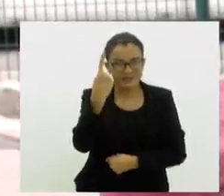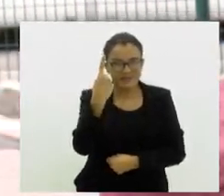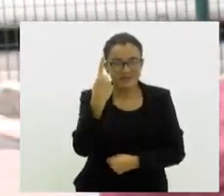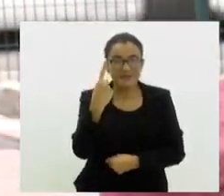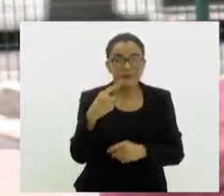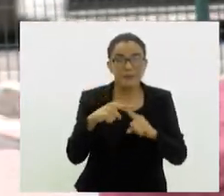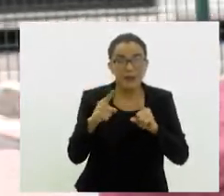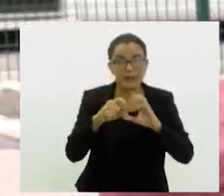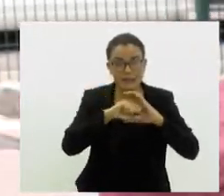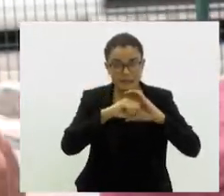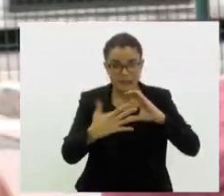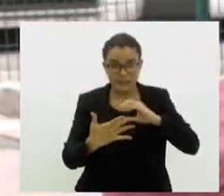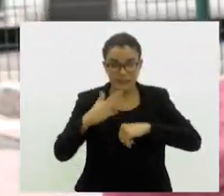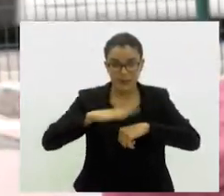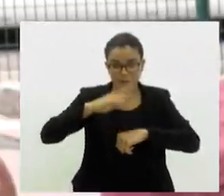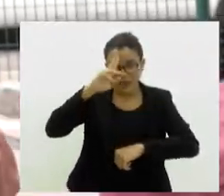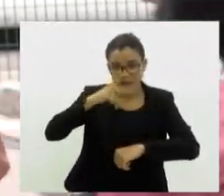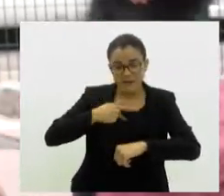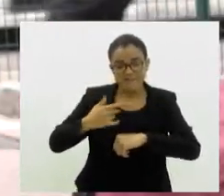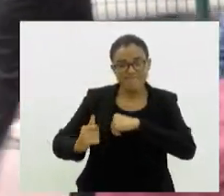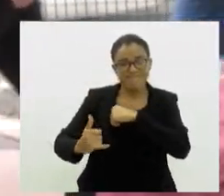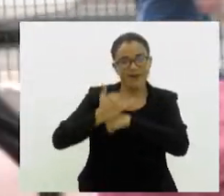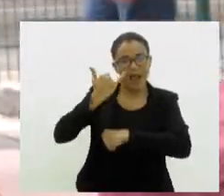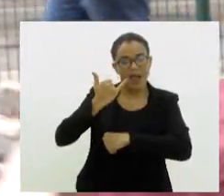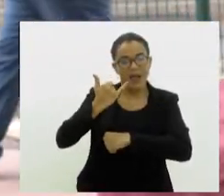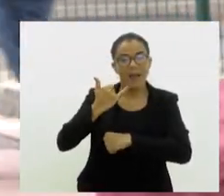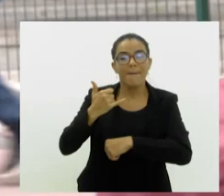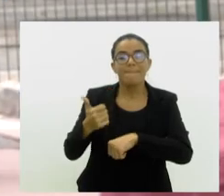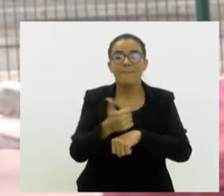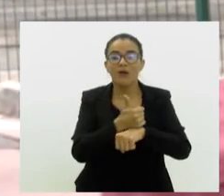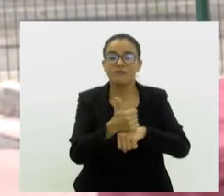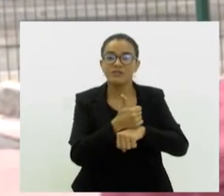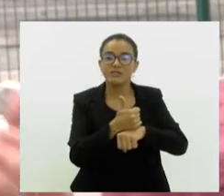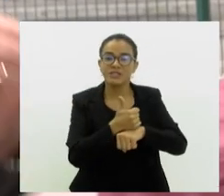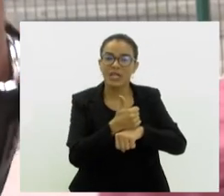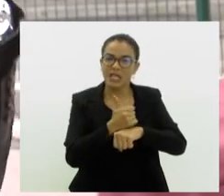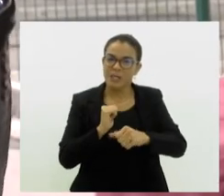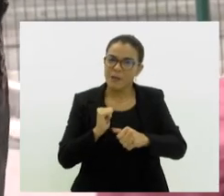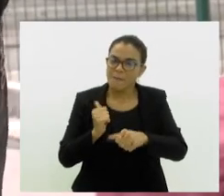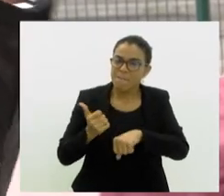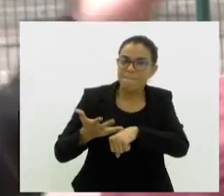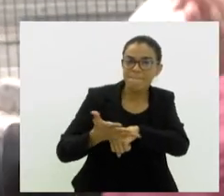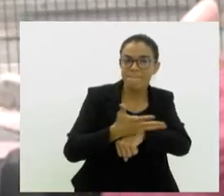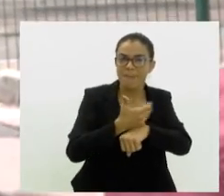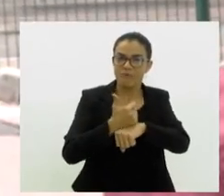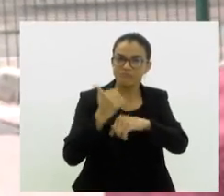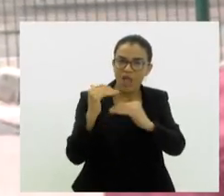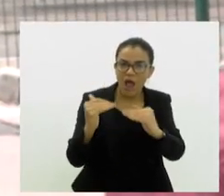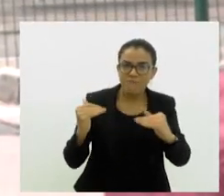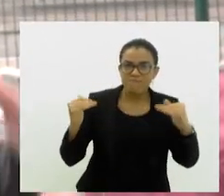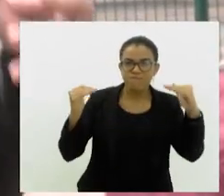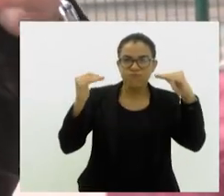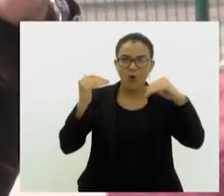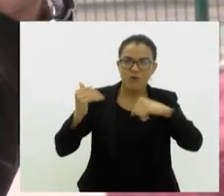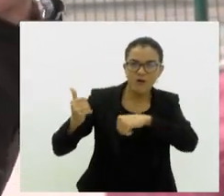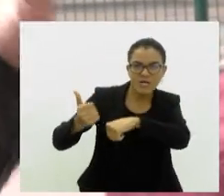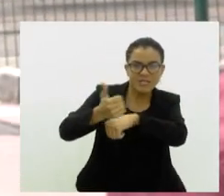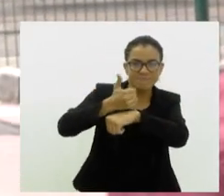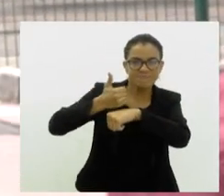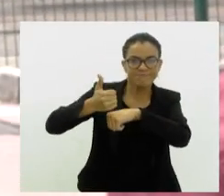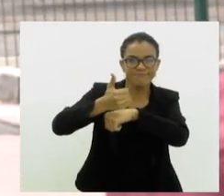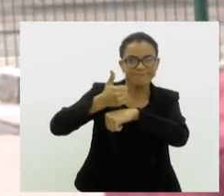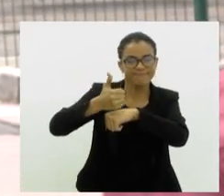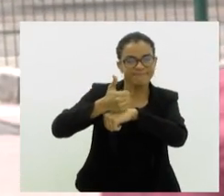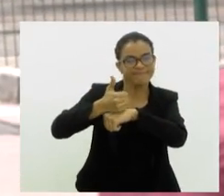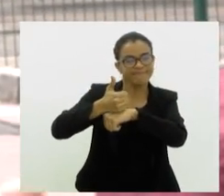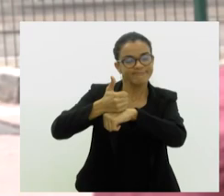essa síndrome do impostor acontece com profissionais de alta performance. É a pessoa que está no auge da sua carreira, é aquela que faz com